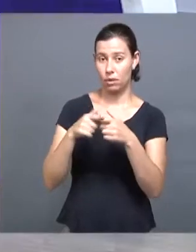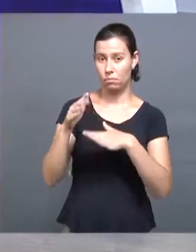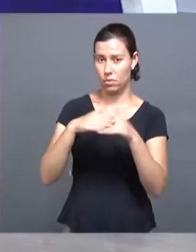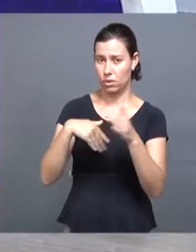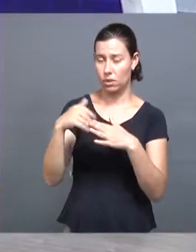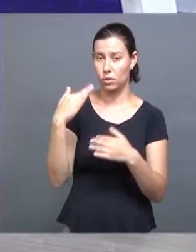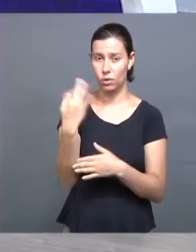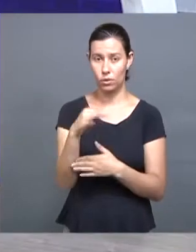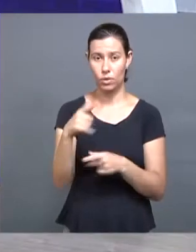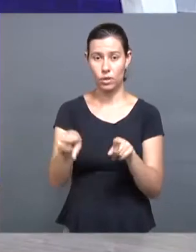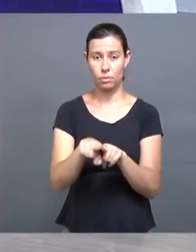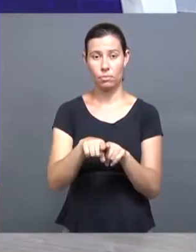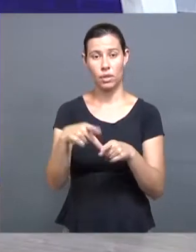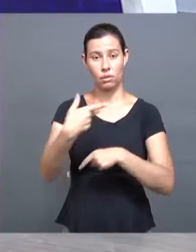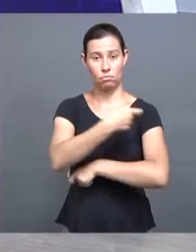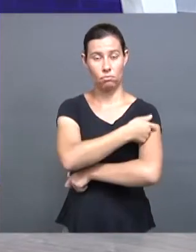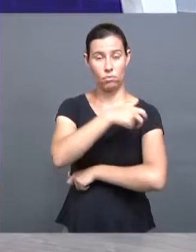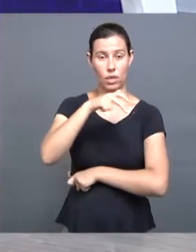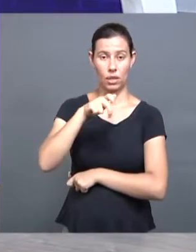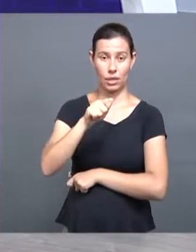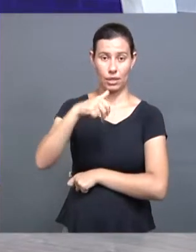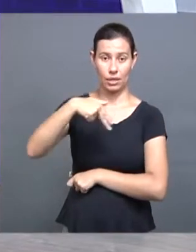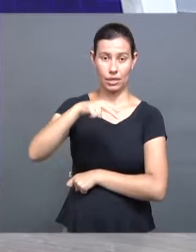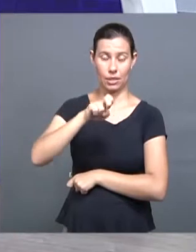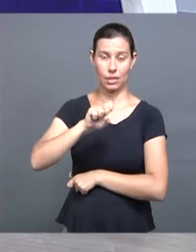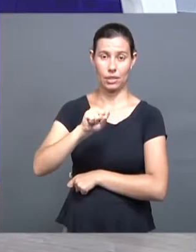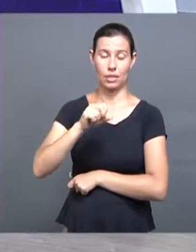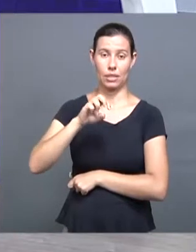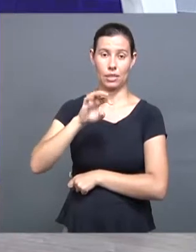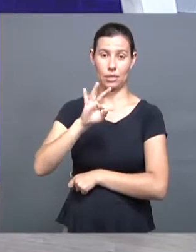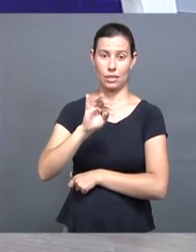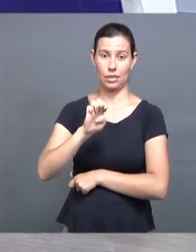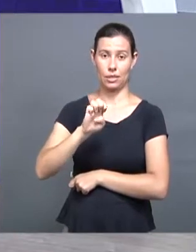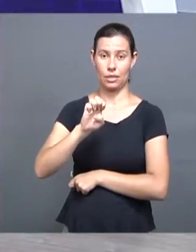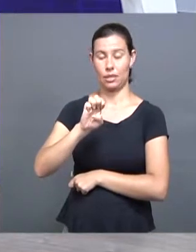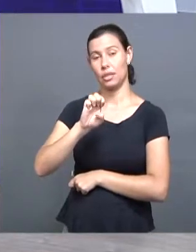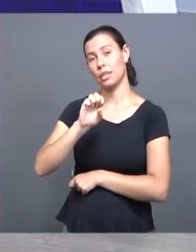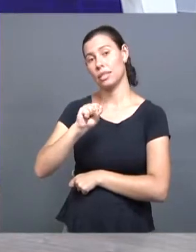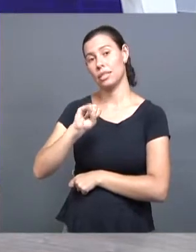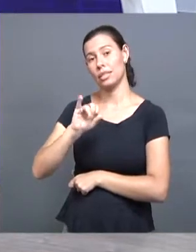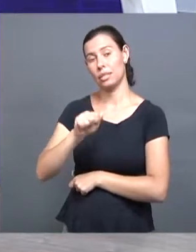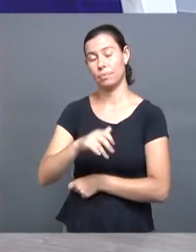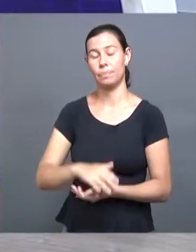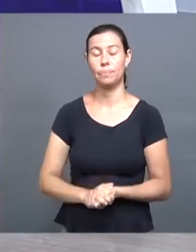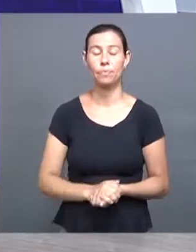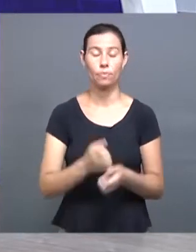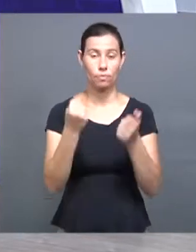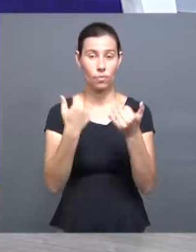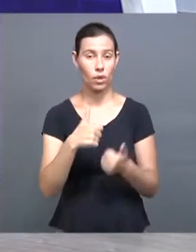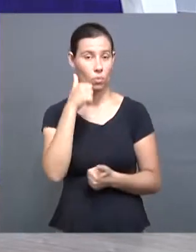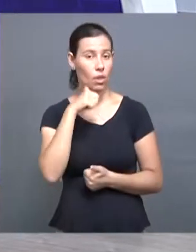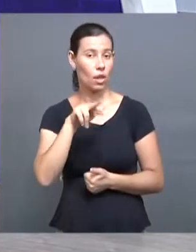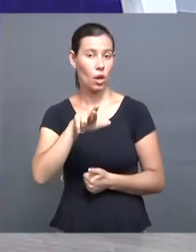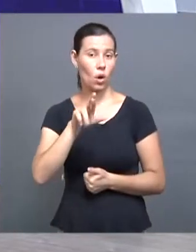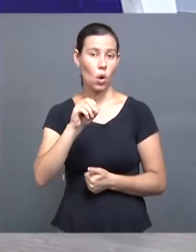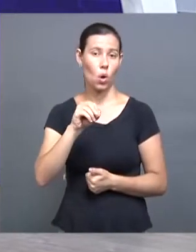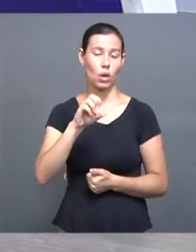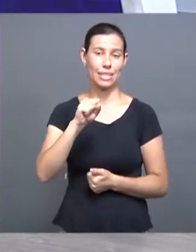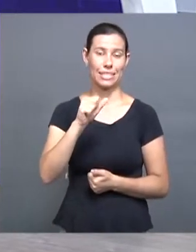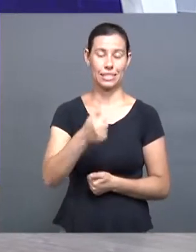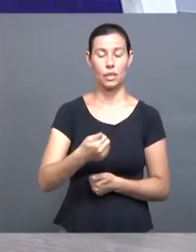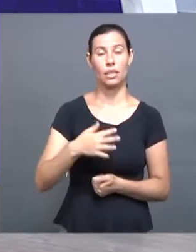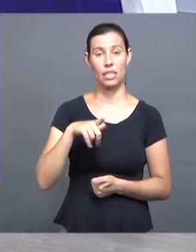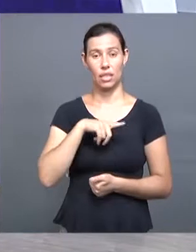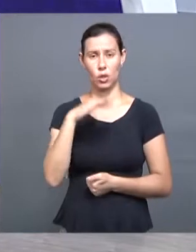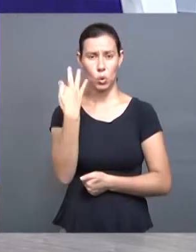Nós vimos então agora há pouco a história da Rosa, que ela sofre de enxaqueca. Doutor, vamos explicar melhor o que é